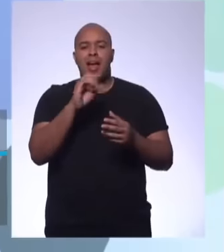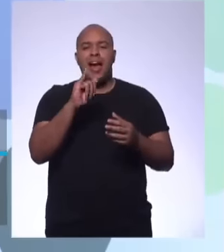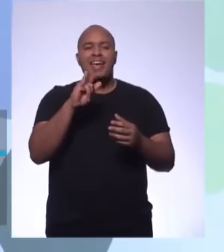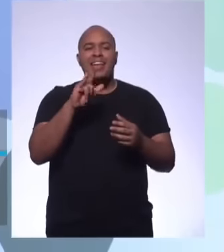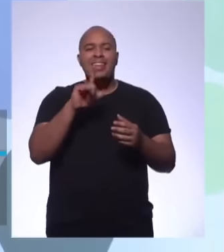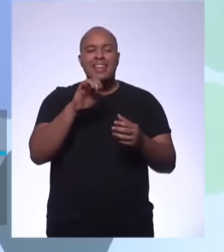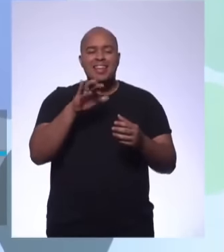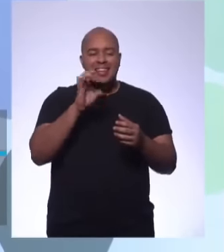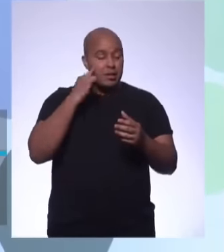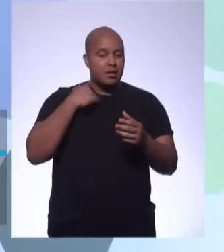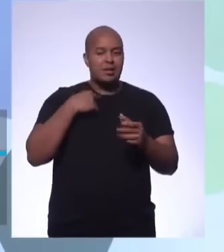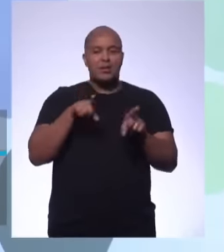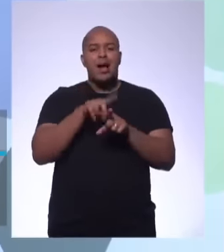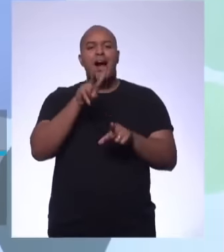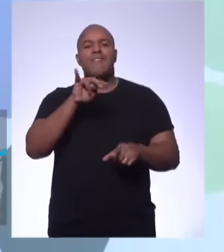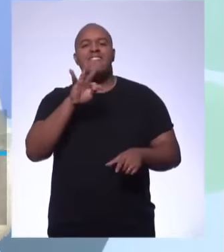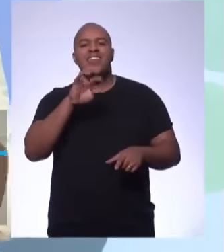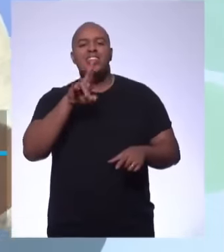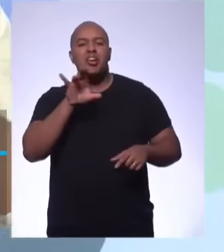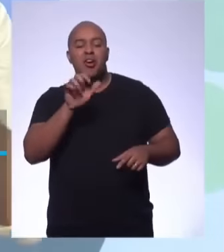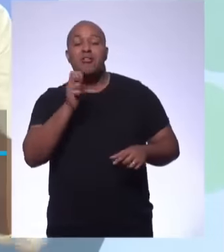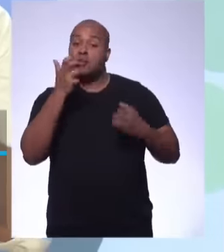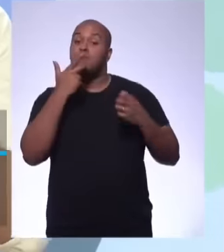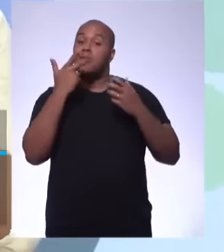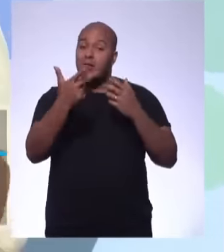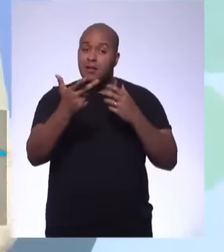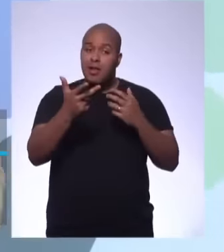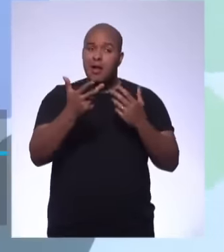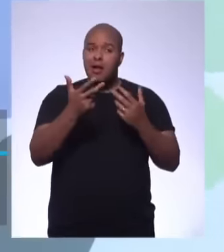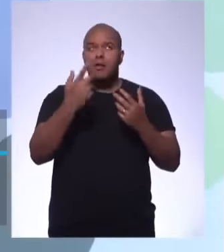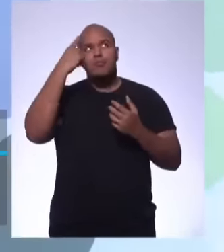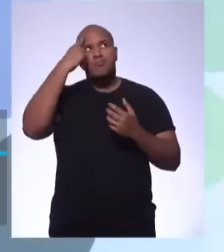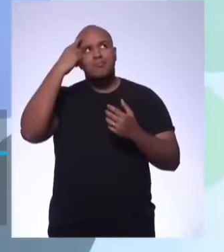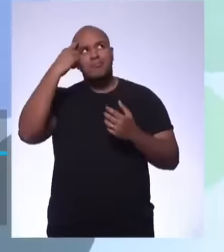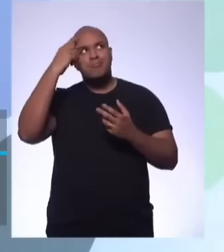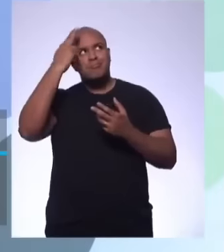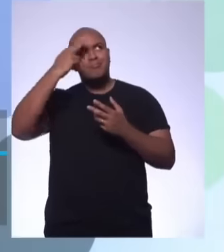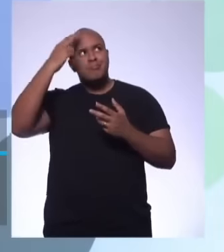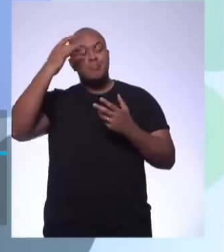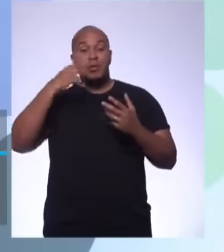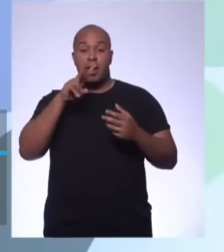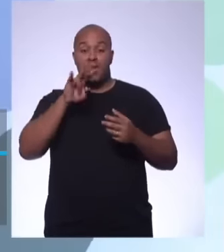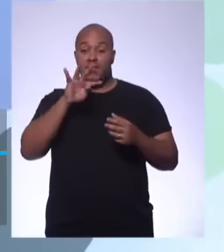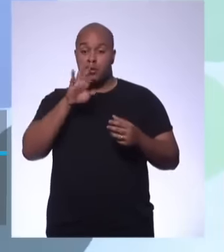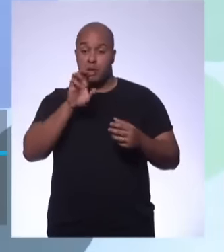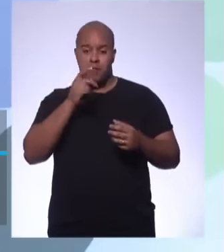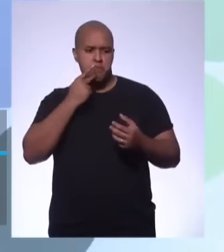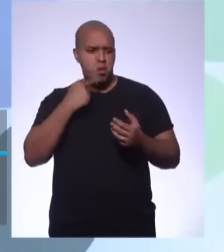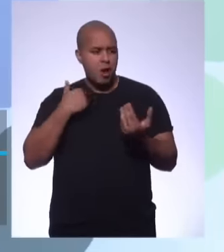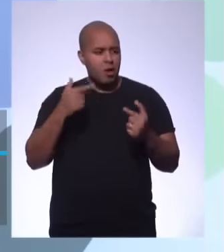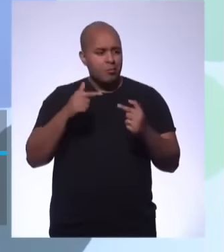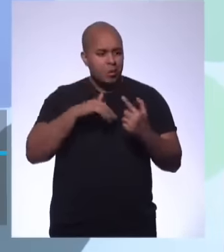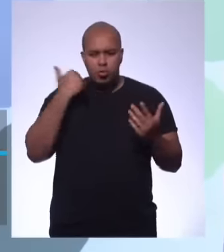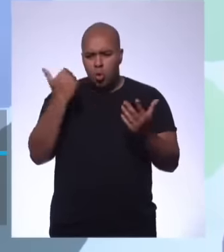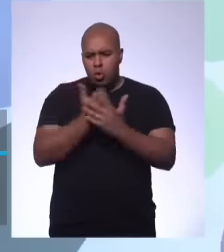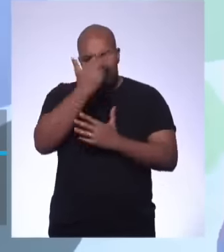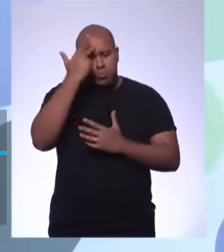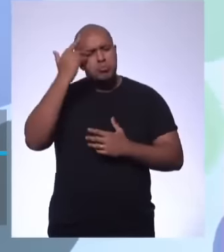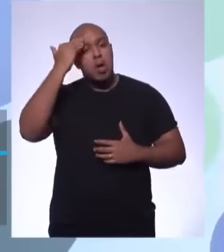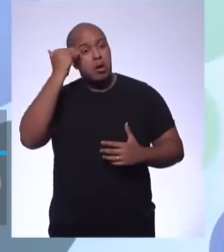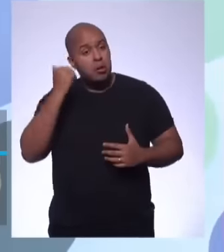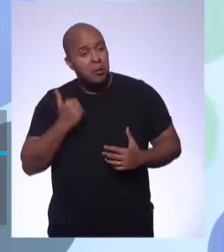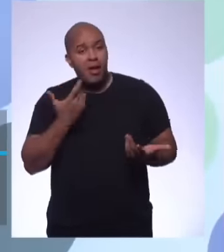Kailane, né? A Vitória vai dizer, Kailane vai falar que alimentava o imaginário. A Vitória vai dizer que servia para que todos ficassem